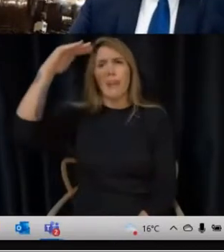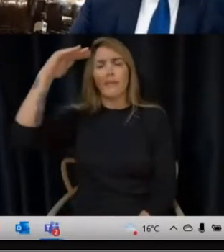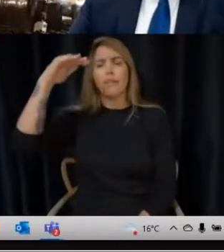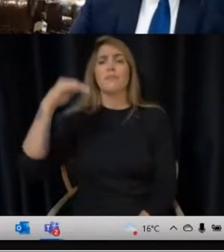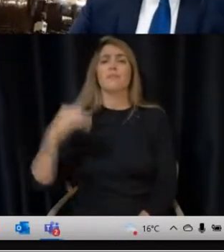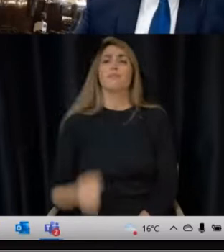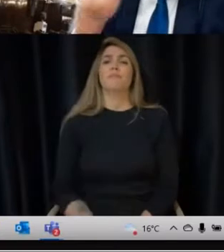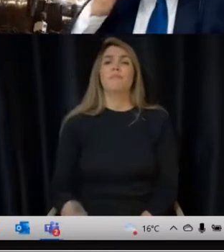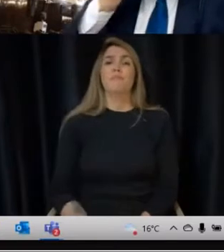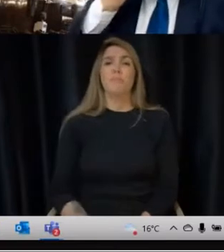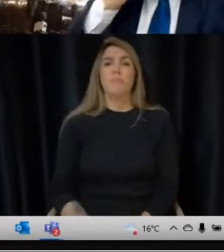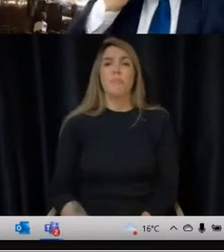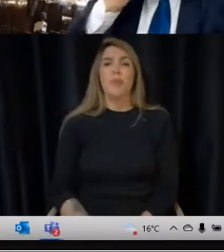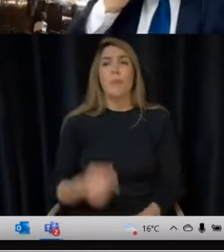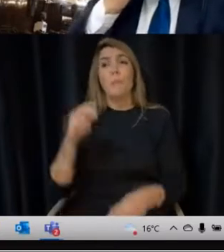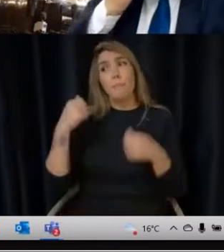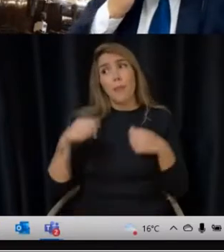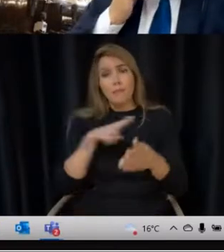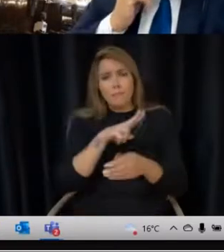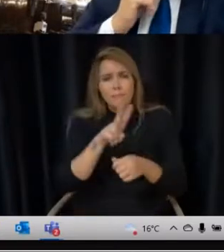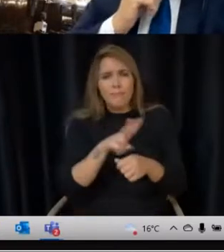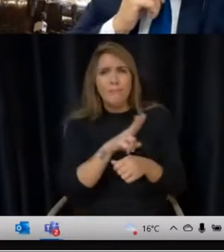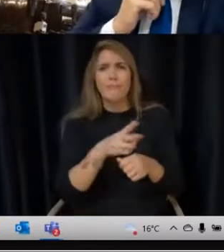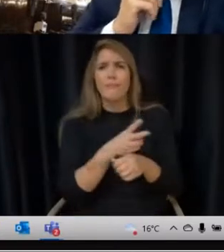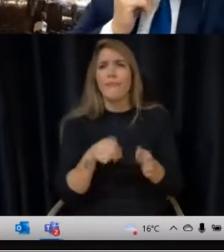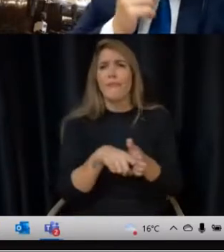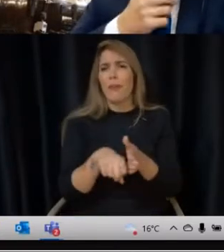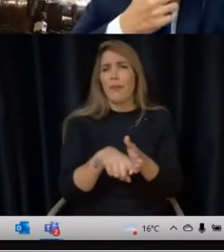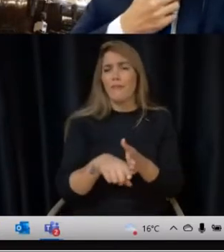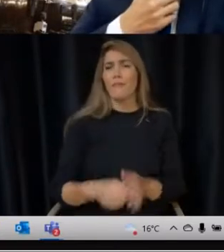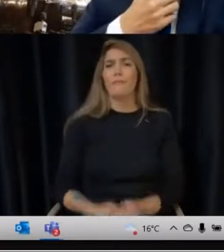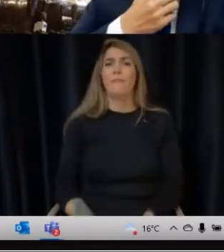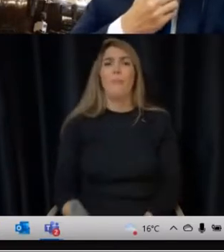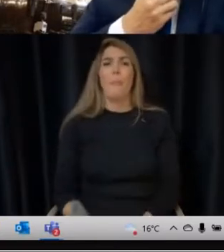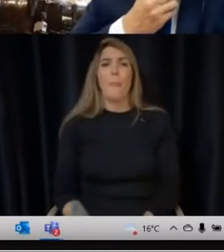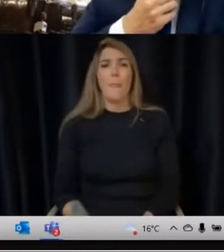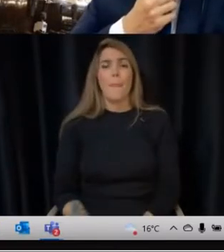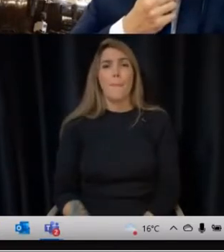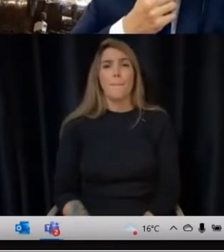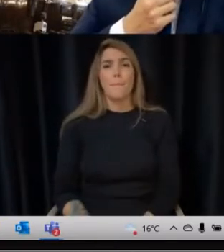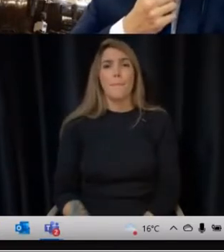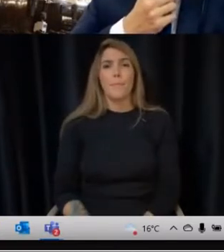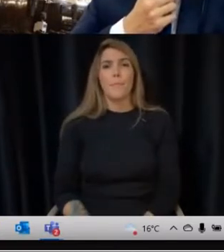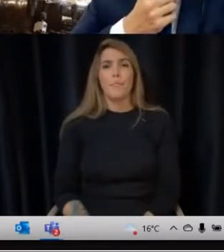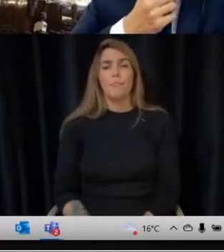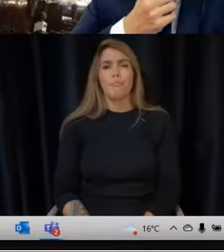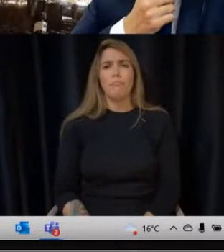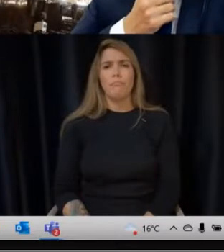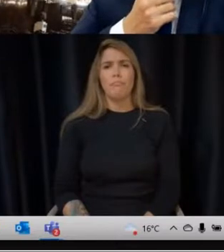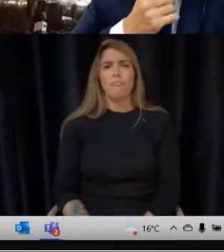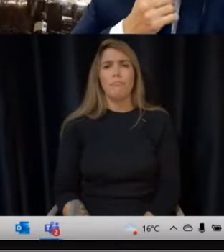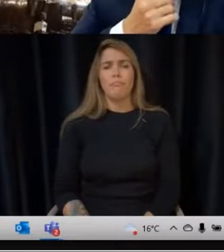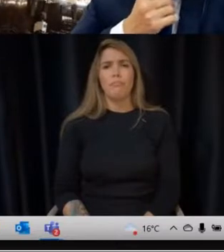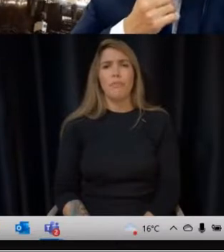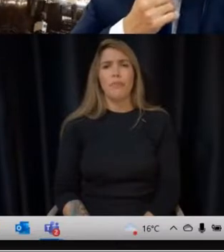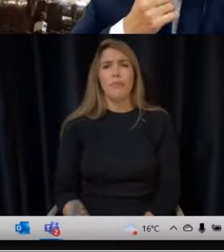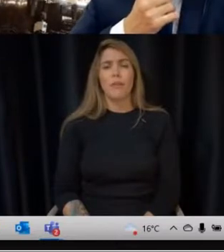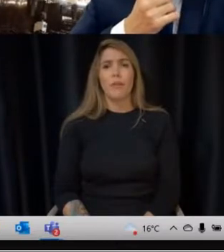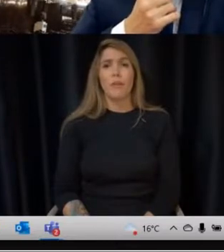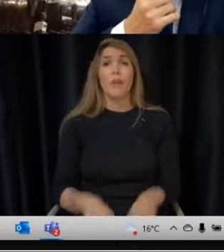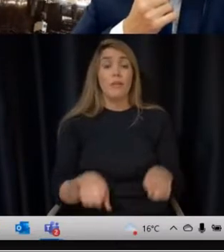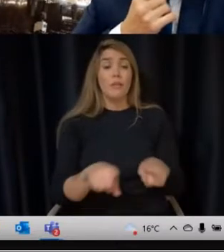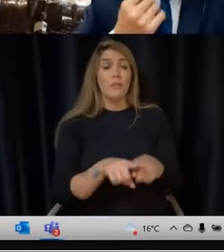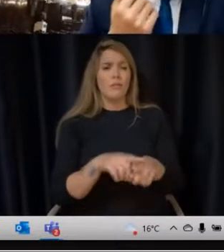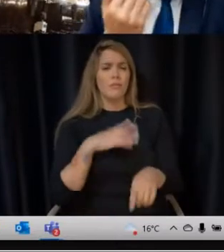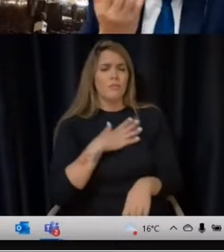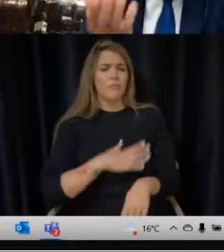receber. Maravilha. Ainda dentro da pergunta do Felício, gostaria de saber se é muito diferente a implantação de órgãos naturais